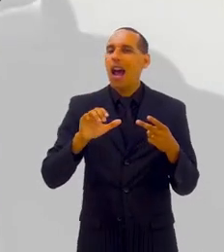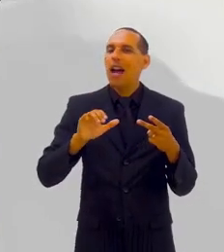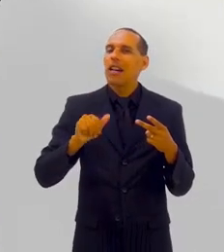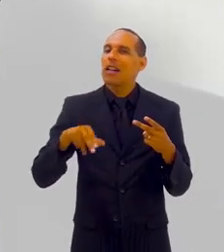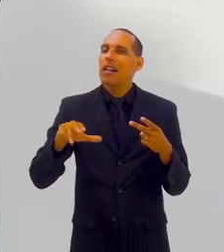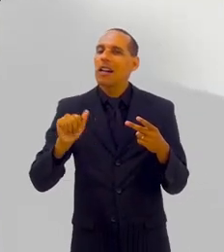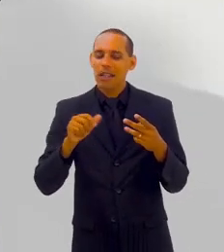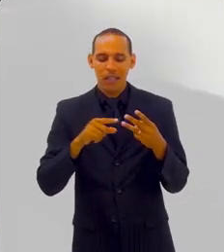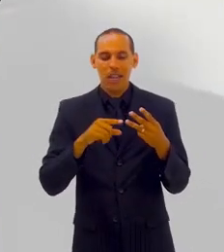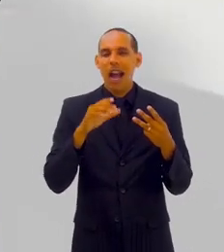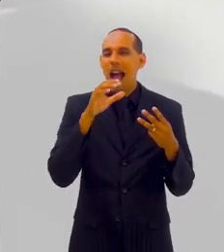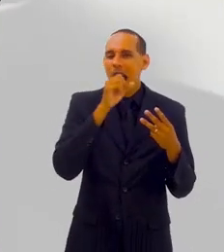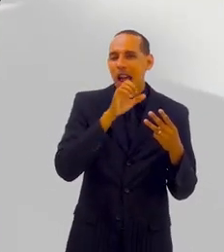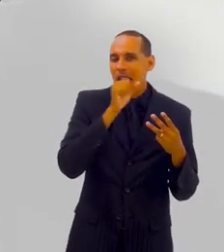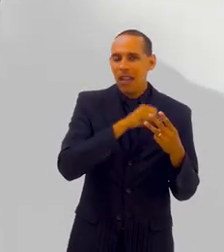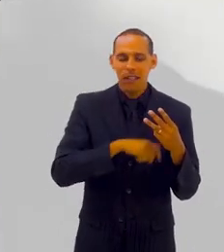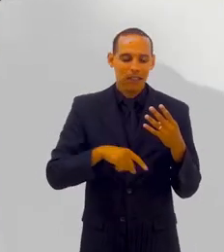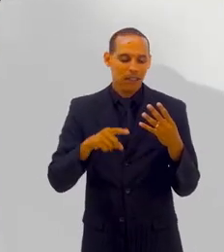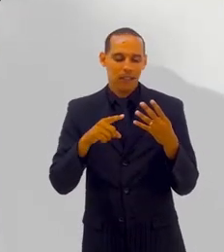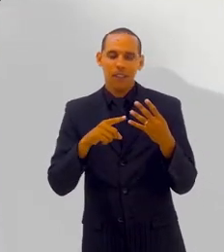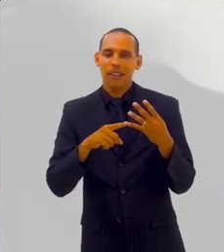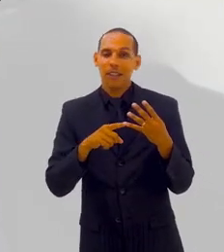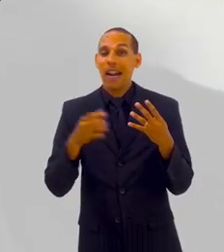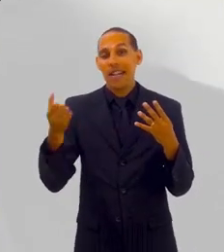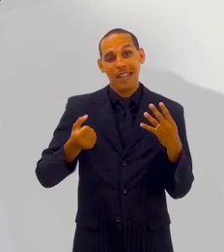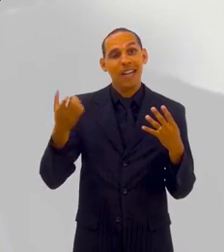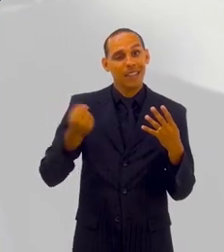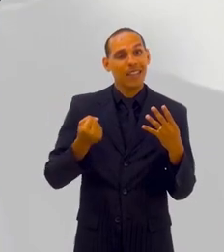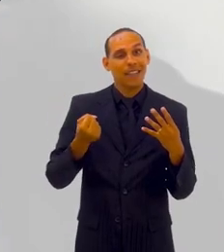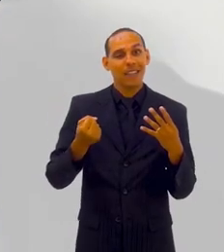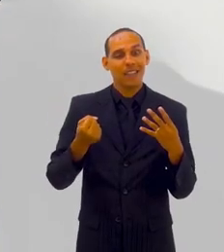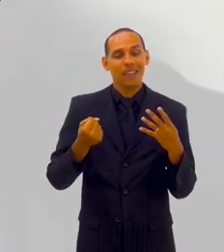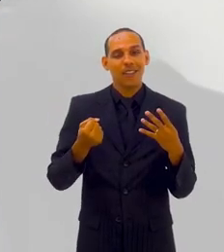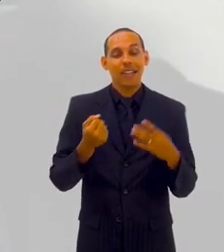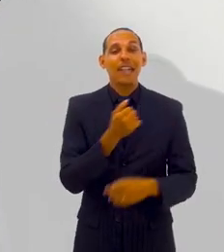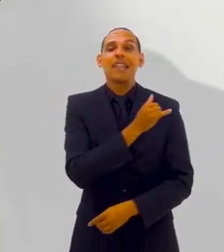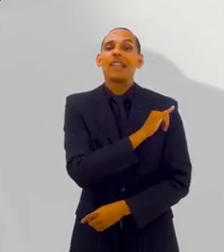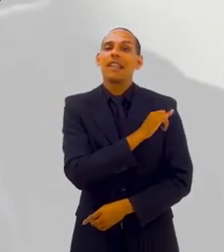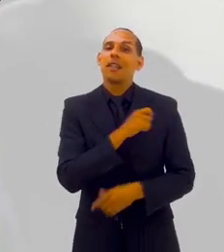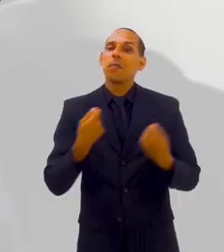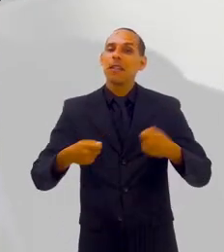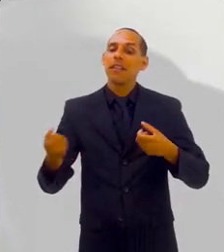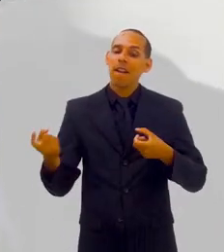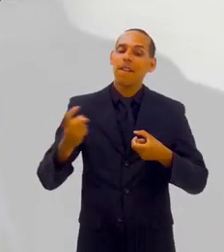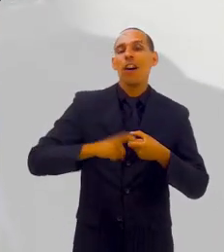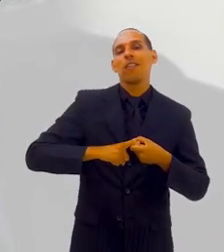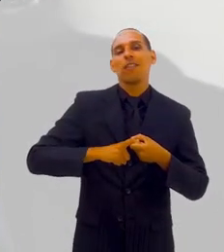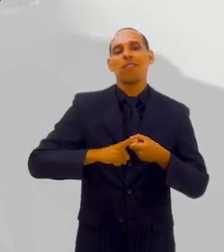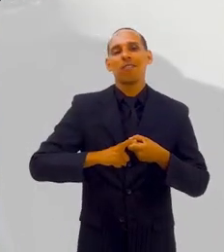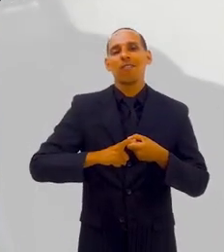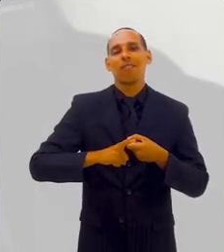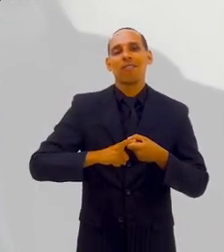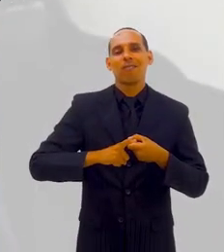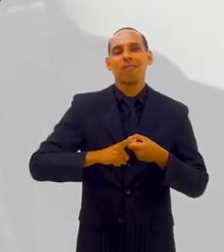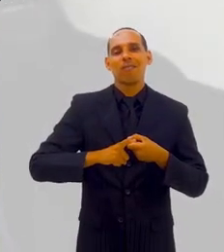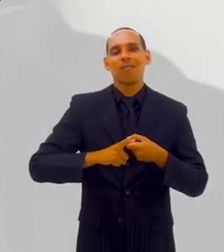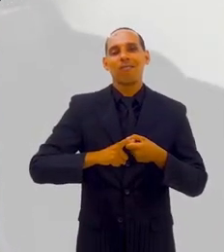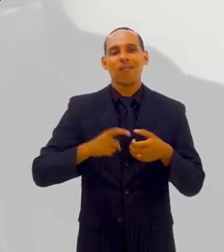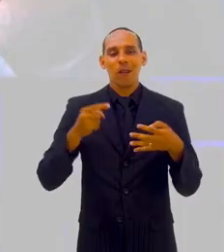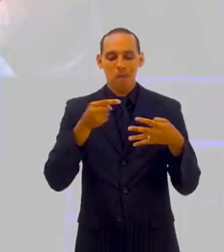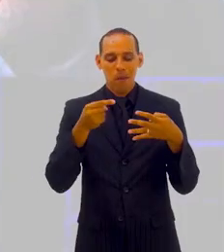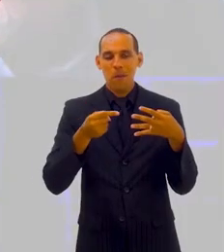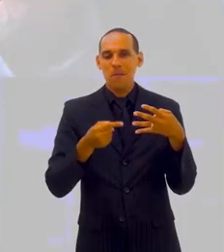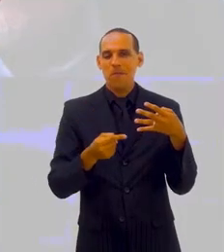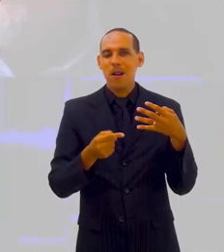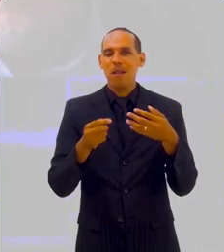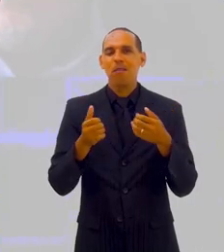de cana um grande produtor de laranja um grande produtor de leite o Rio de Janeiro tem que resgatar essa essa